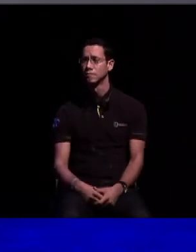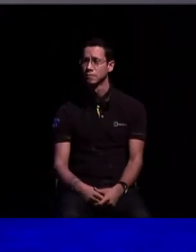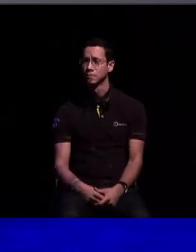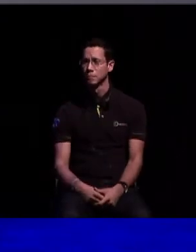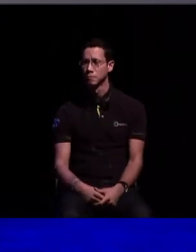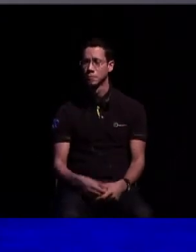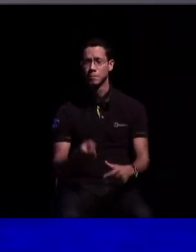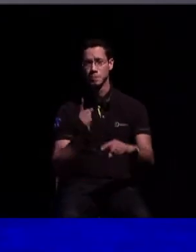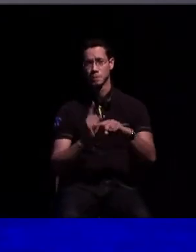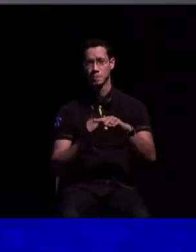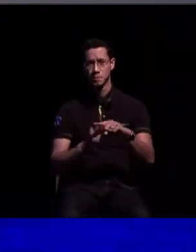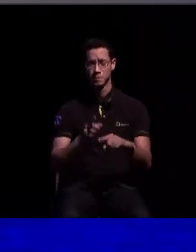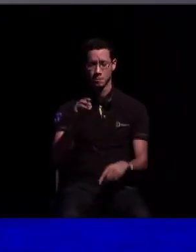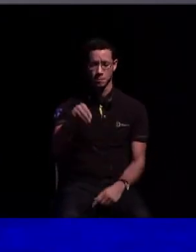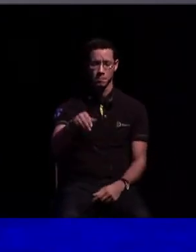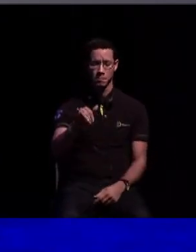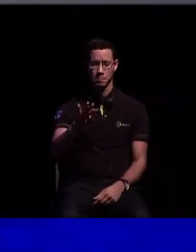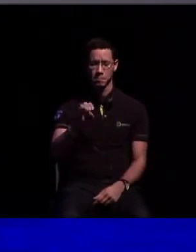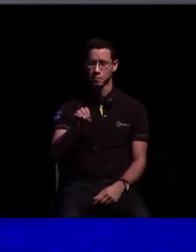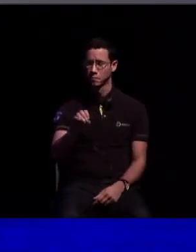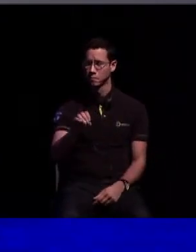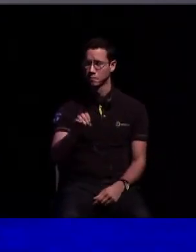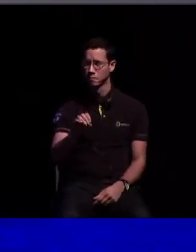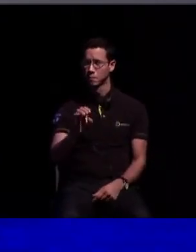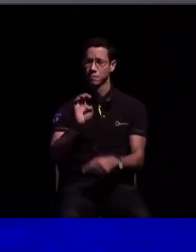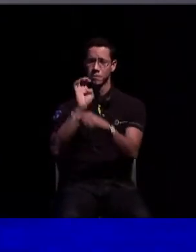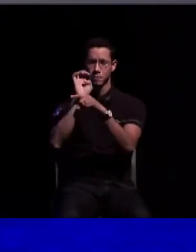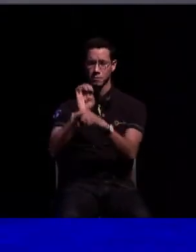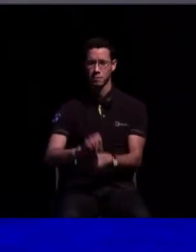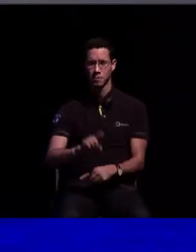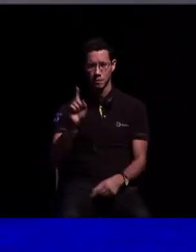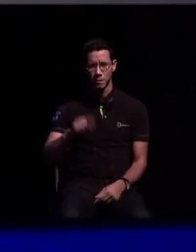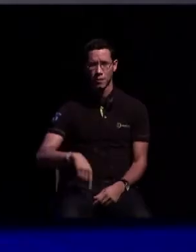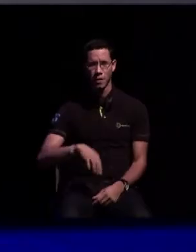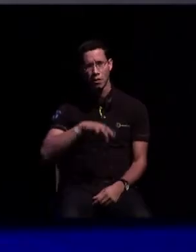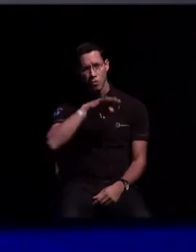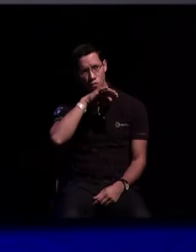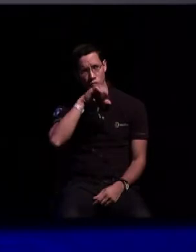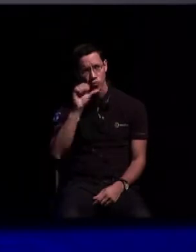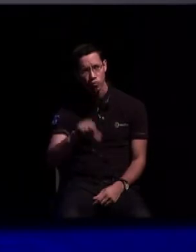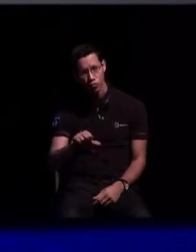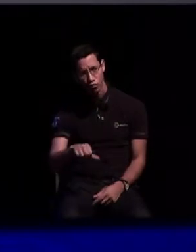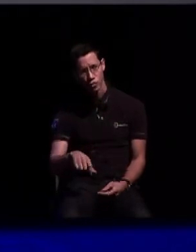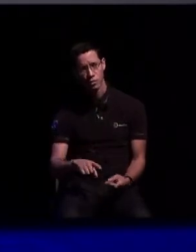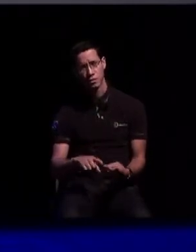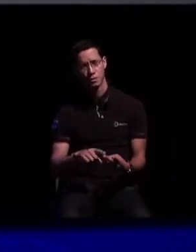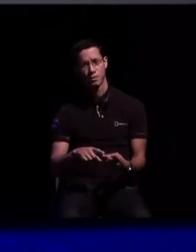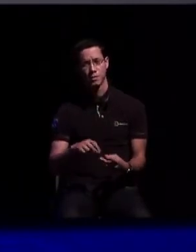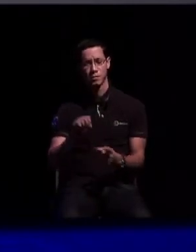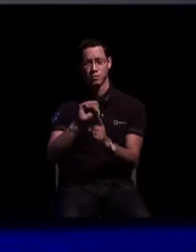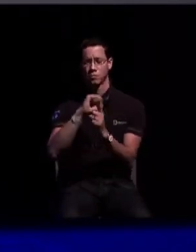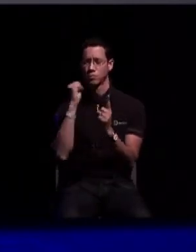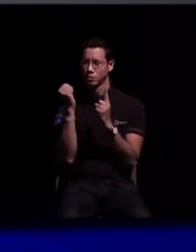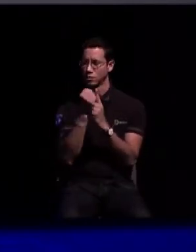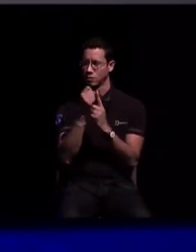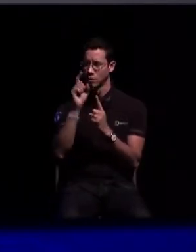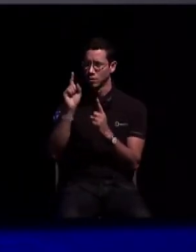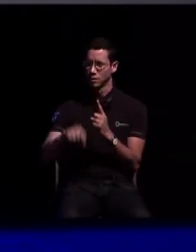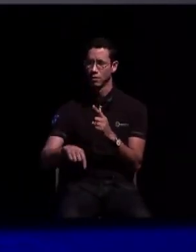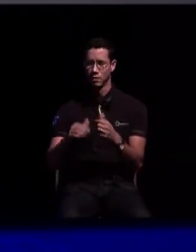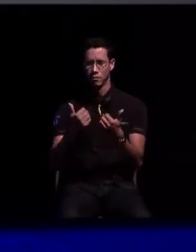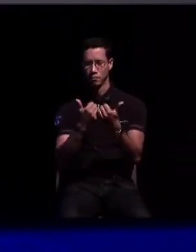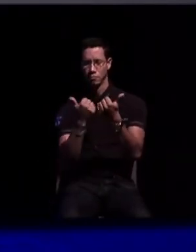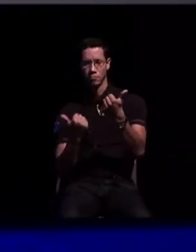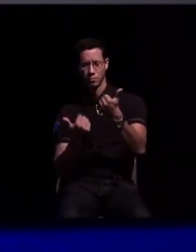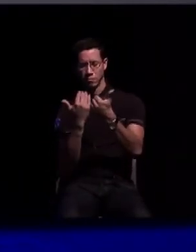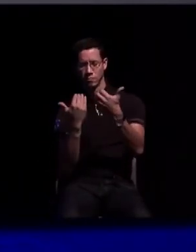de que você tem, quer dizer, o Estado é algo ruim, né, enquanto tal, a sociedade ela é